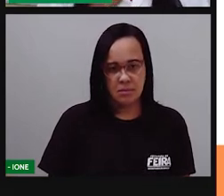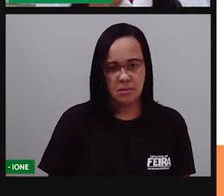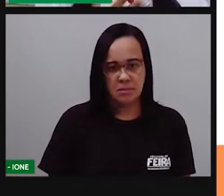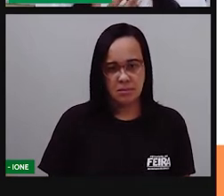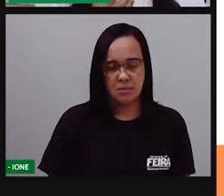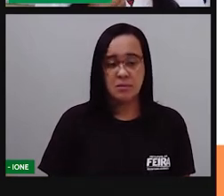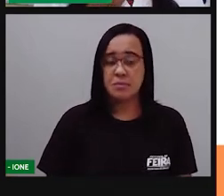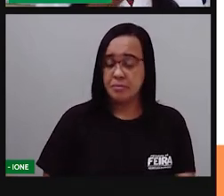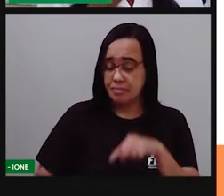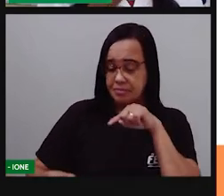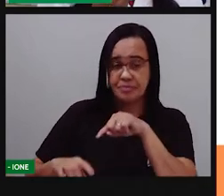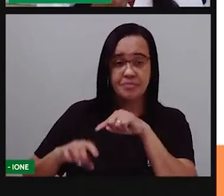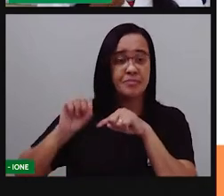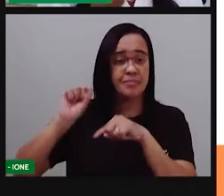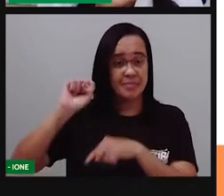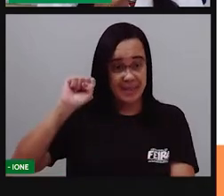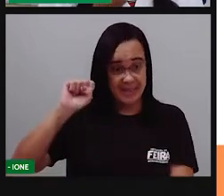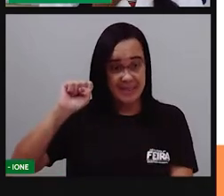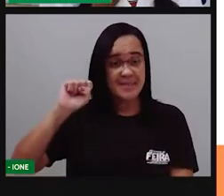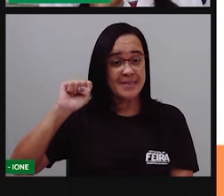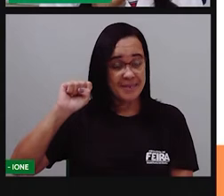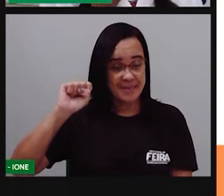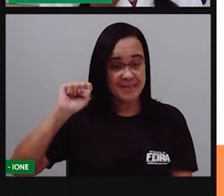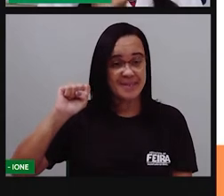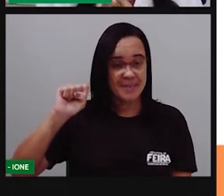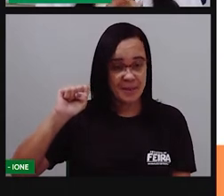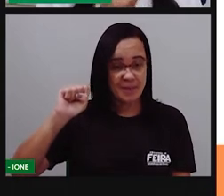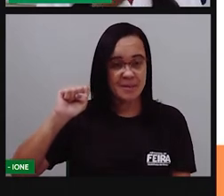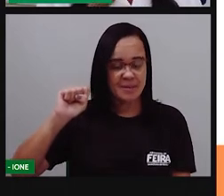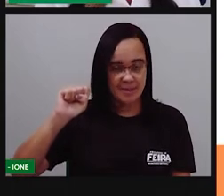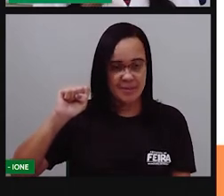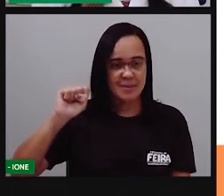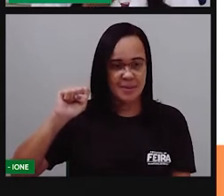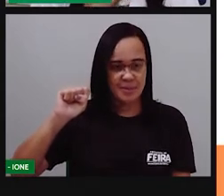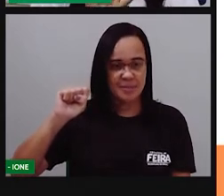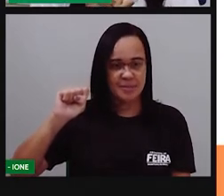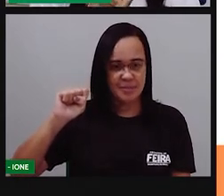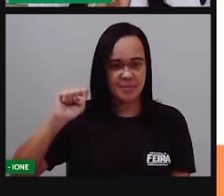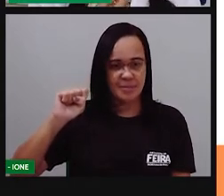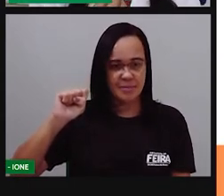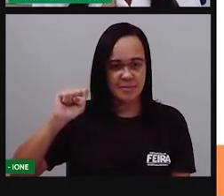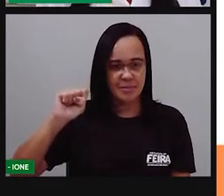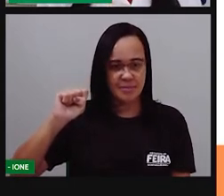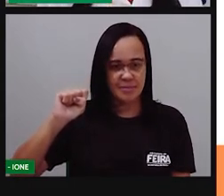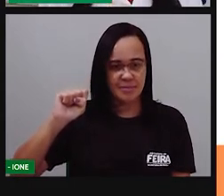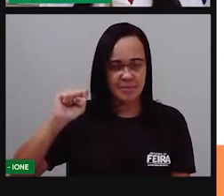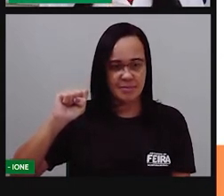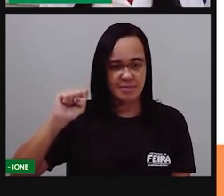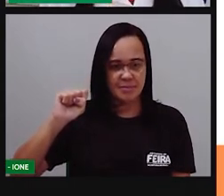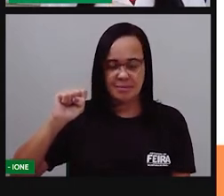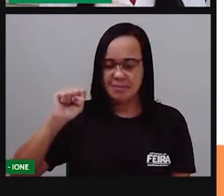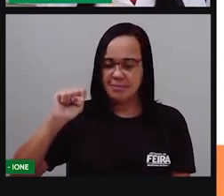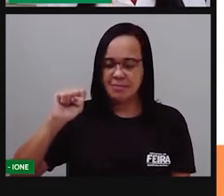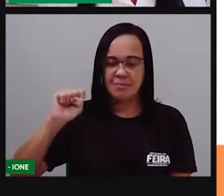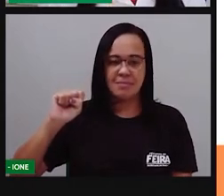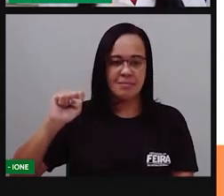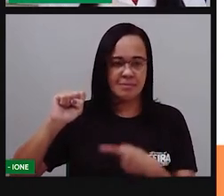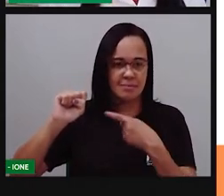o samba sim né tá ó o sangue